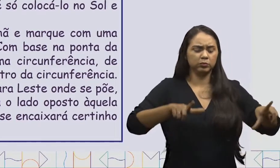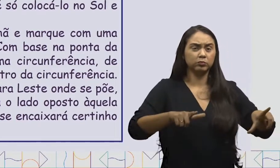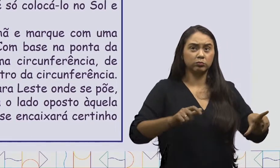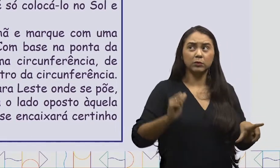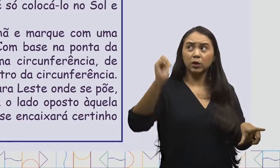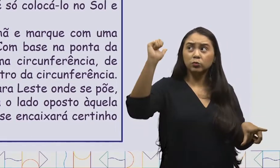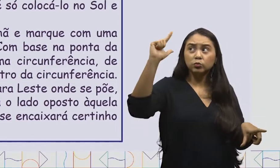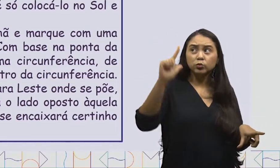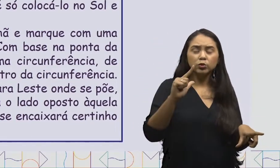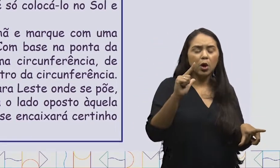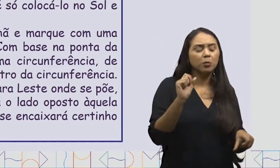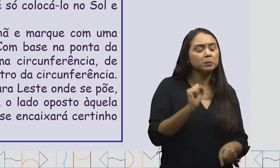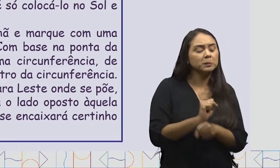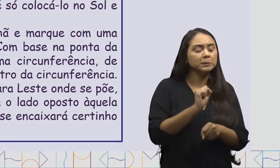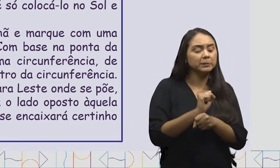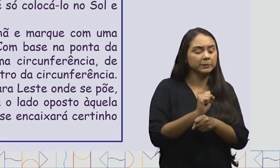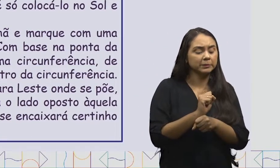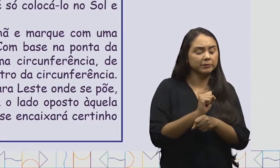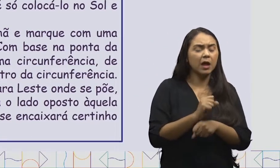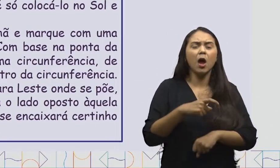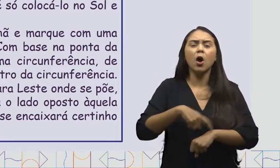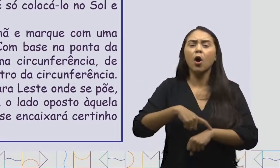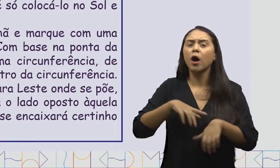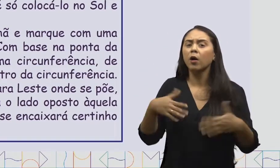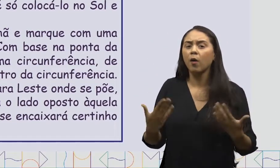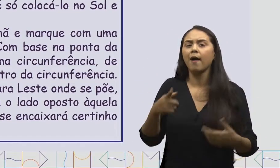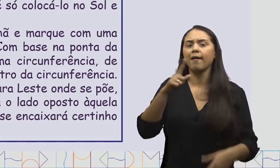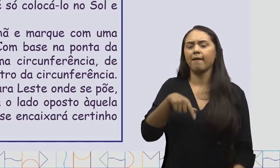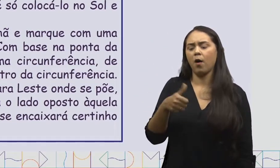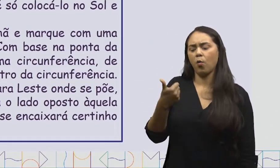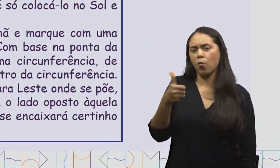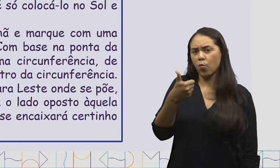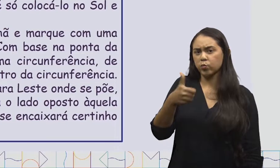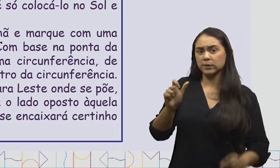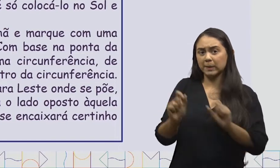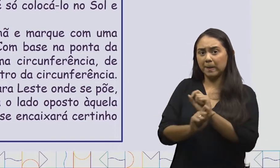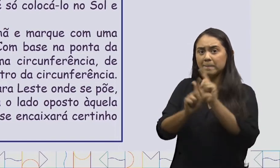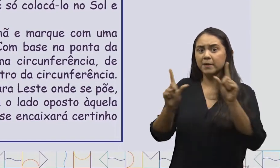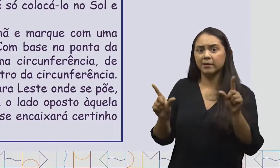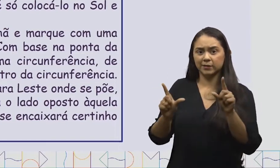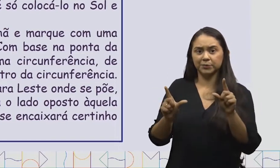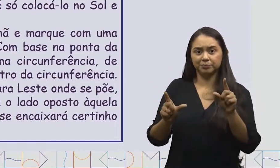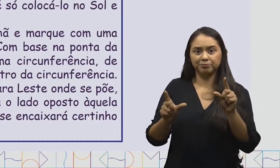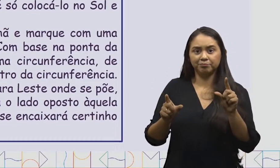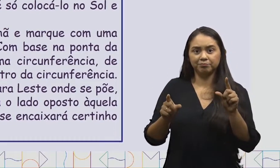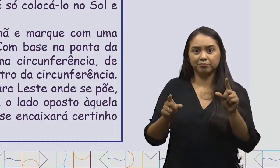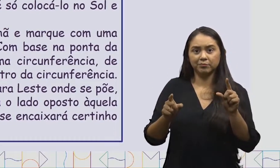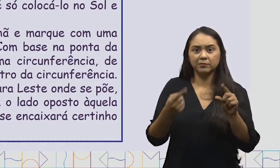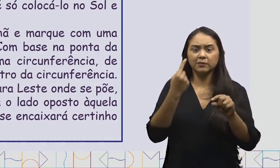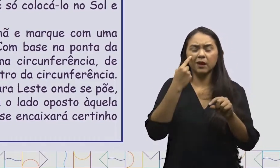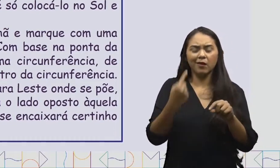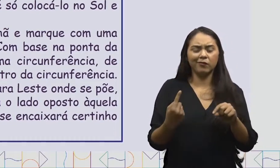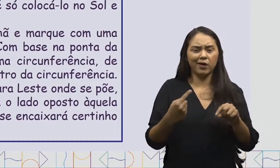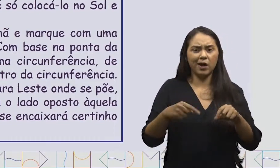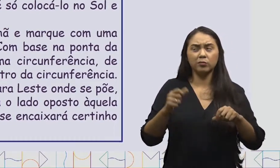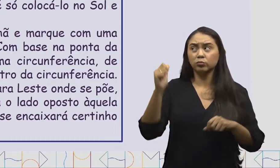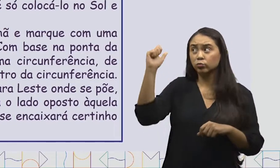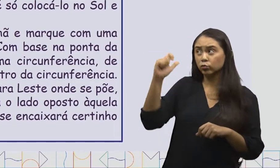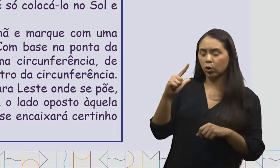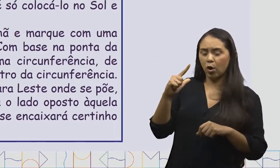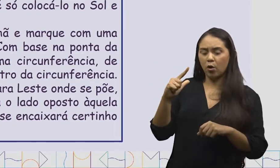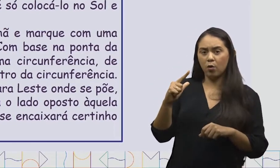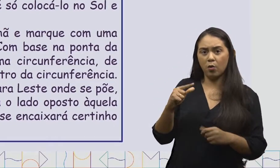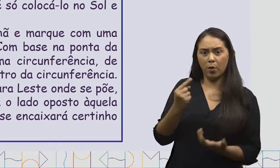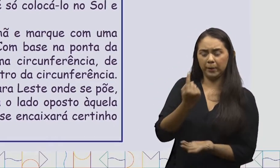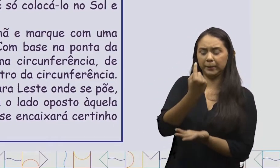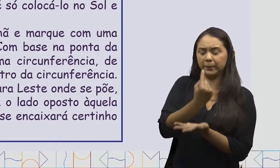experimento. Coloque o relógio no Sol às 11 horas da manhã e marque com uma caneta o tamanho exato da